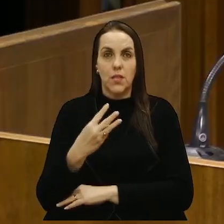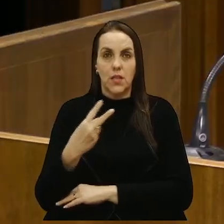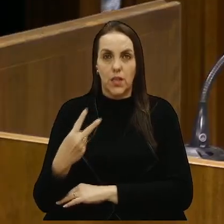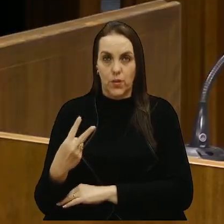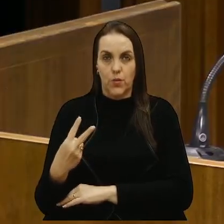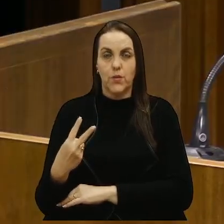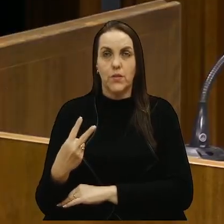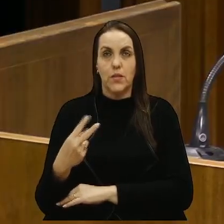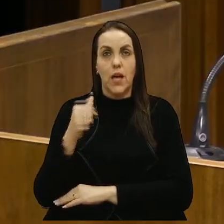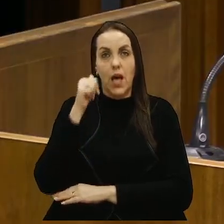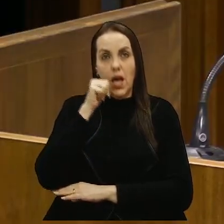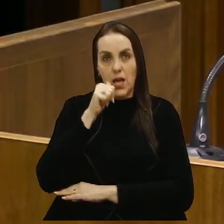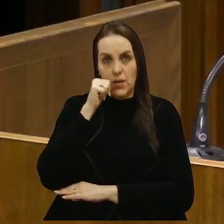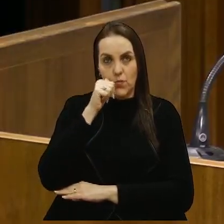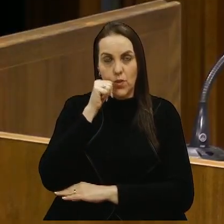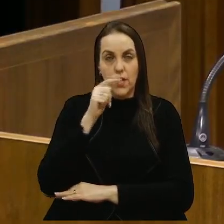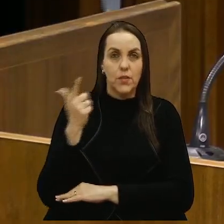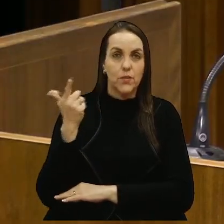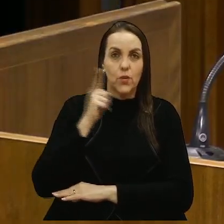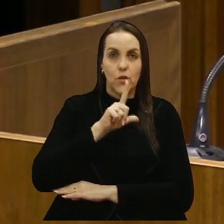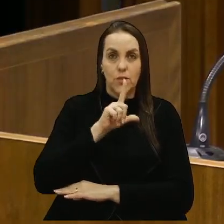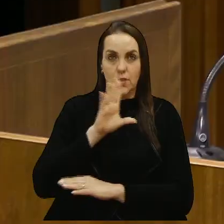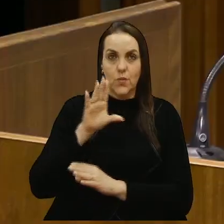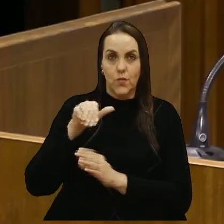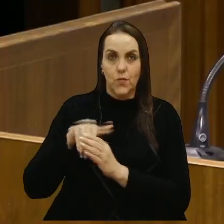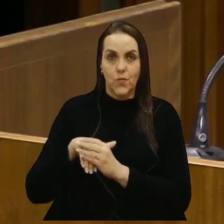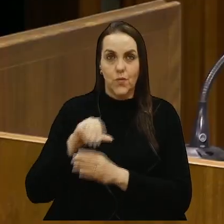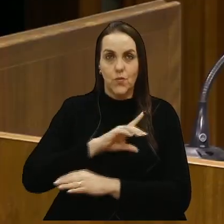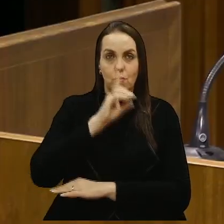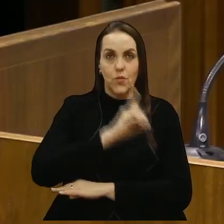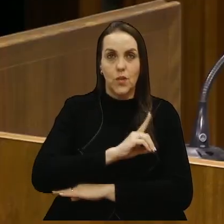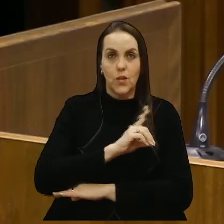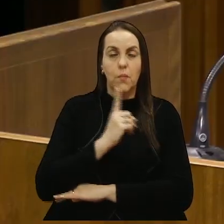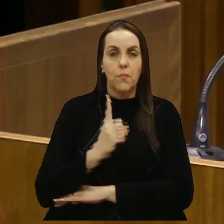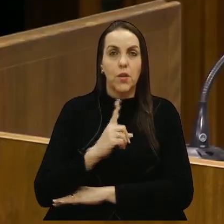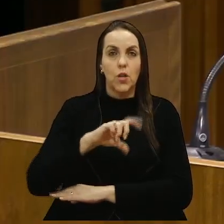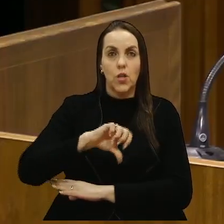1532. As mulheres conquistaram o voto em